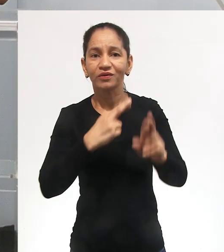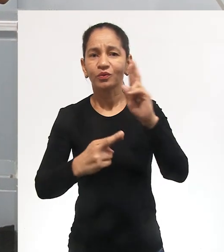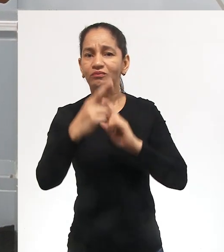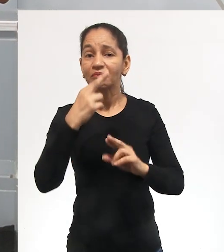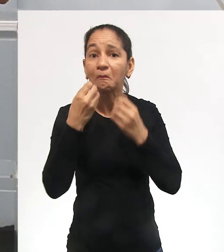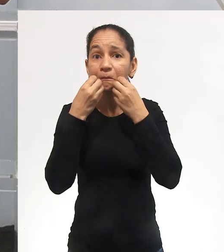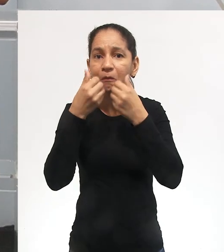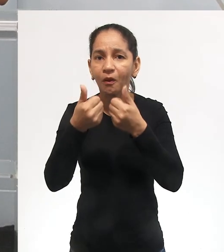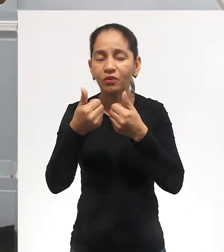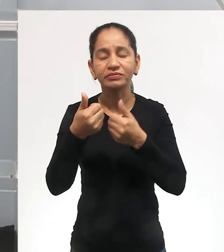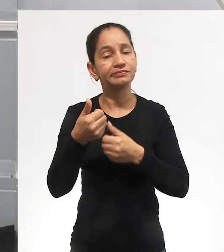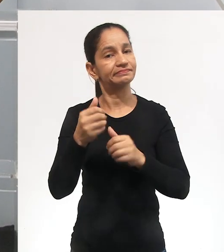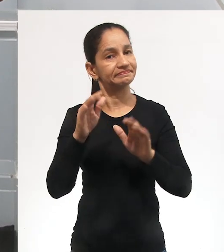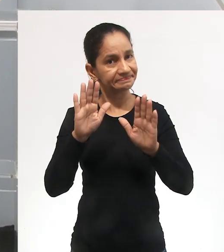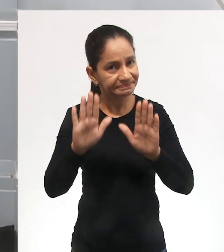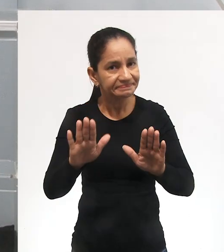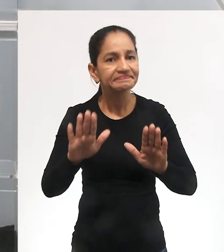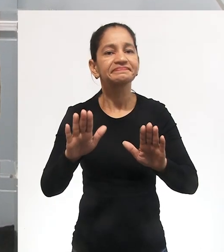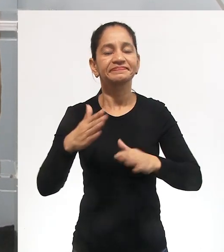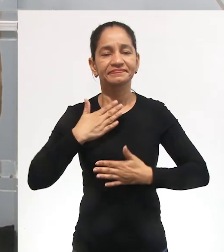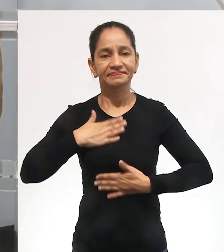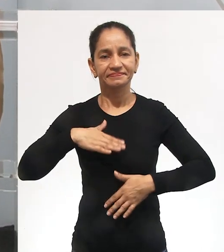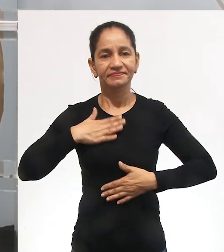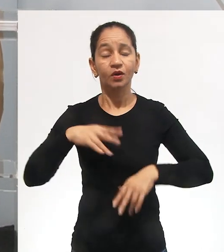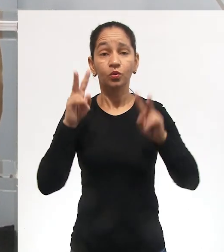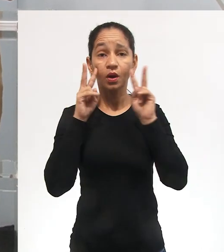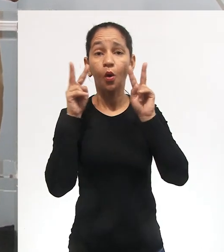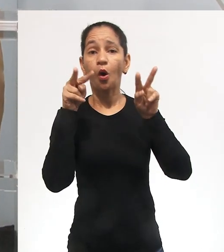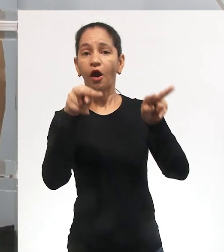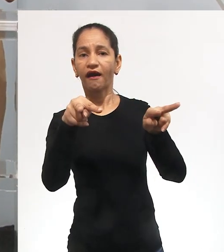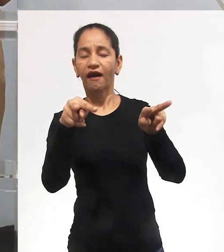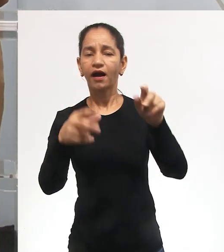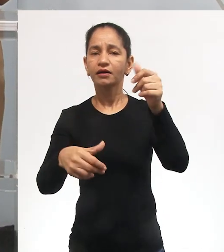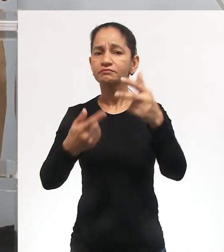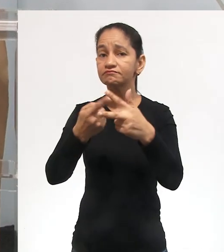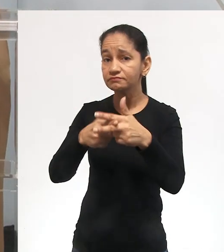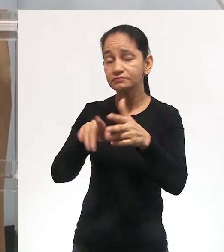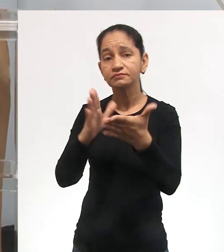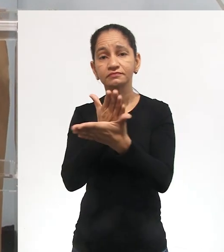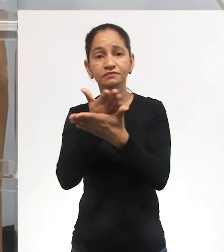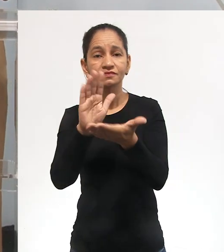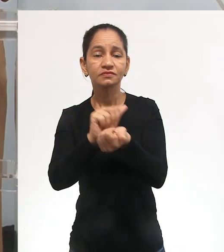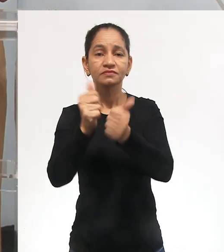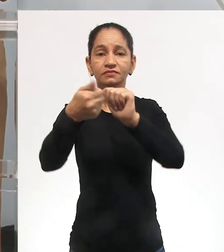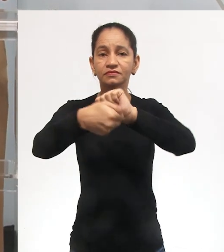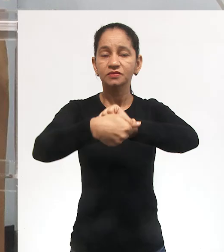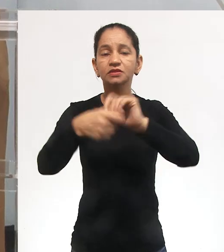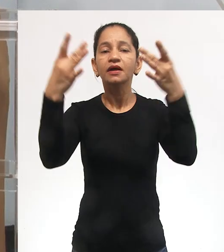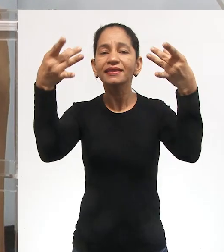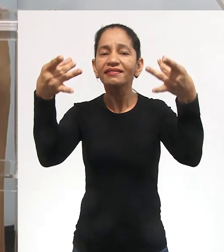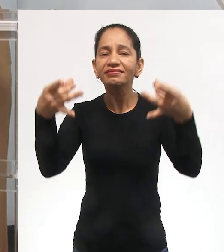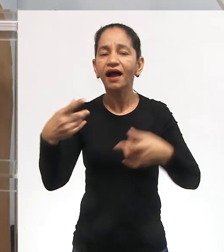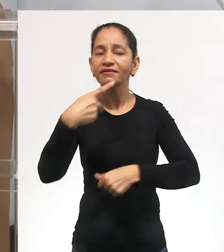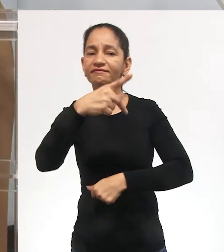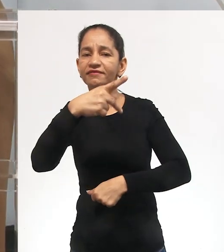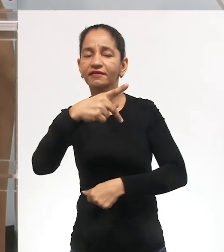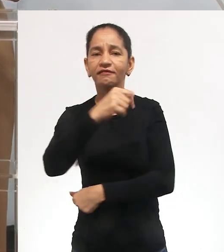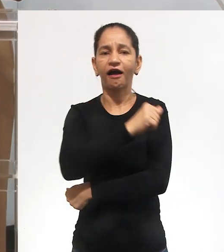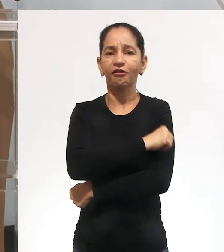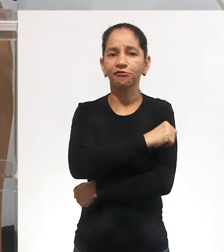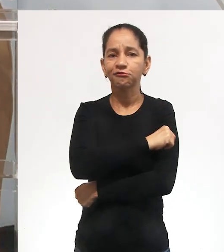forma em todas as turmas. Ela vai precisar de ajustes, de modificações de acordo com a peculiaridade